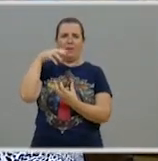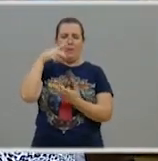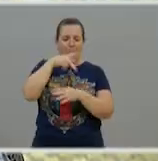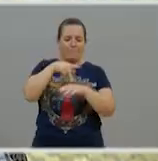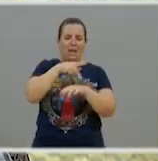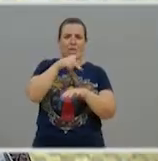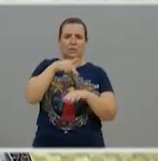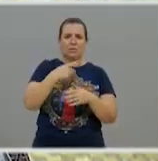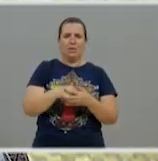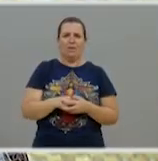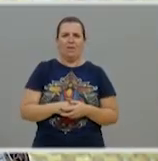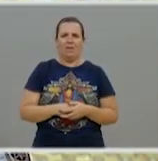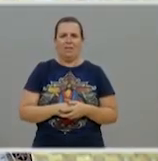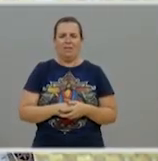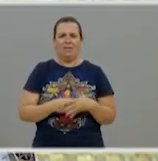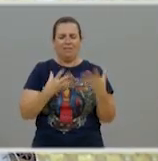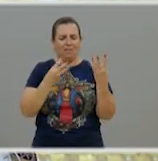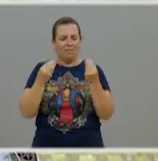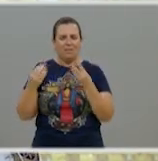que está indo.